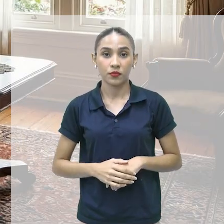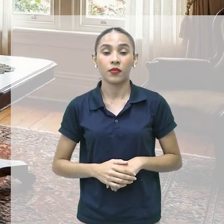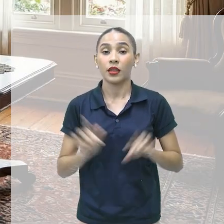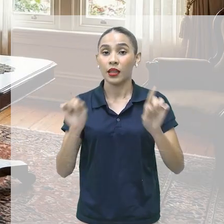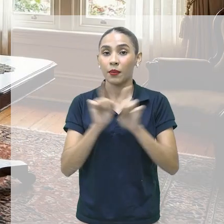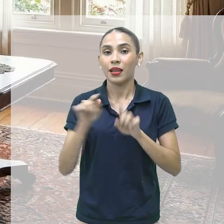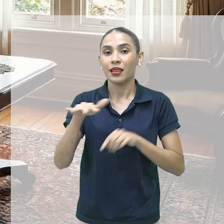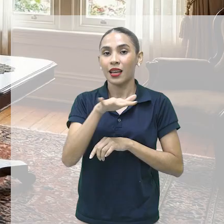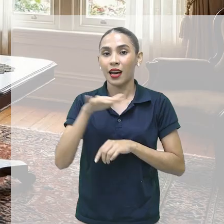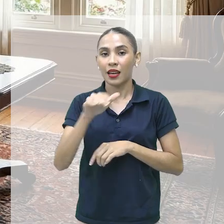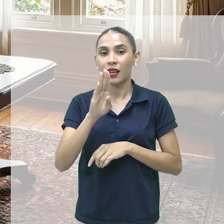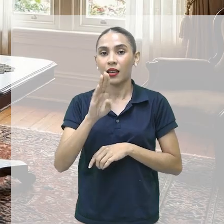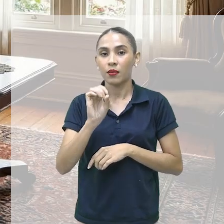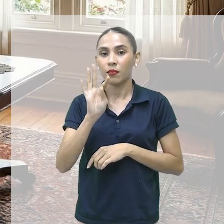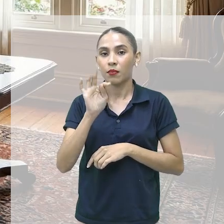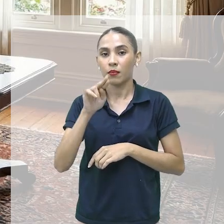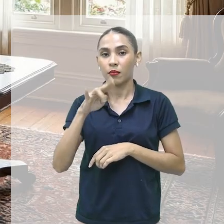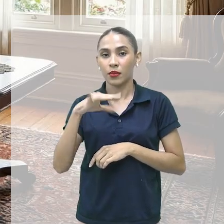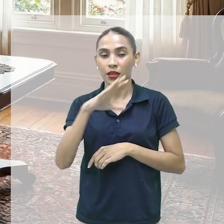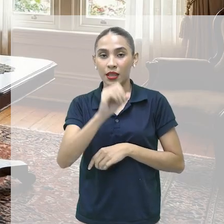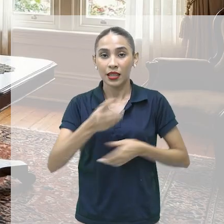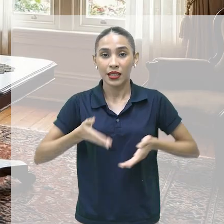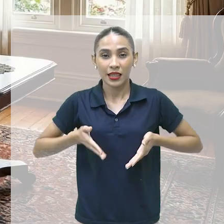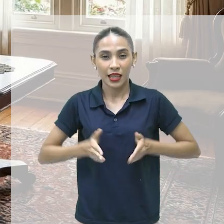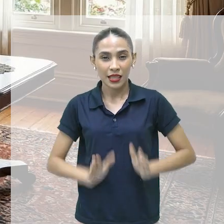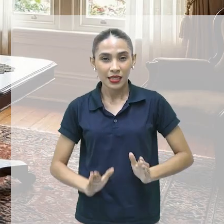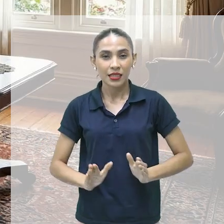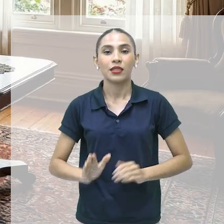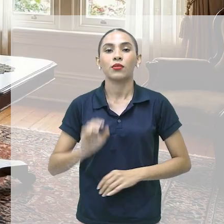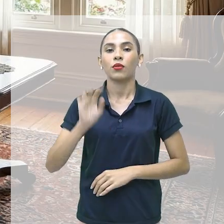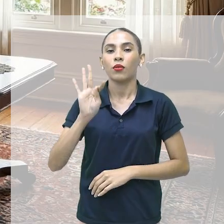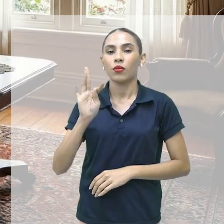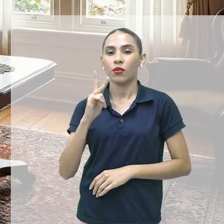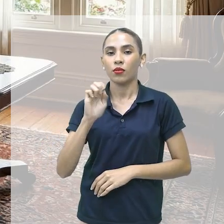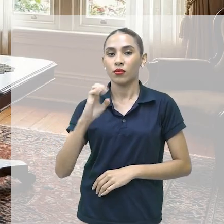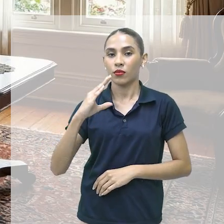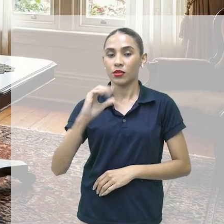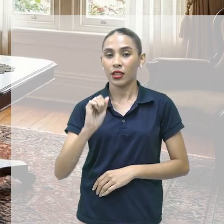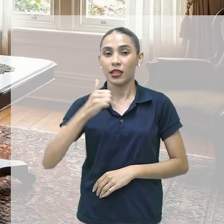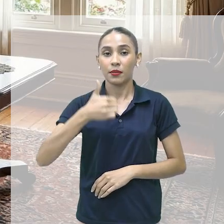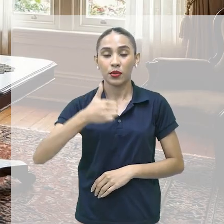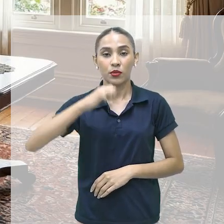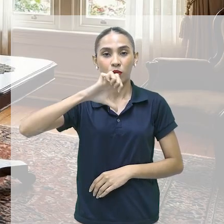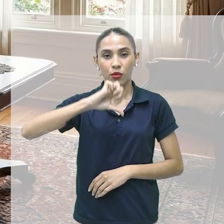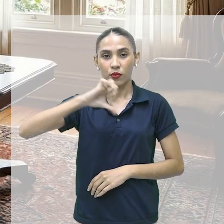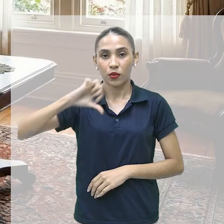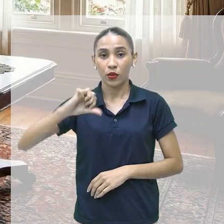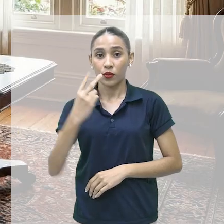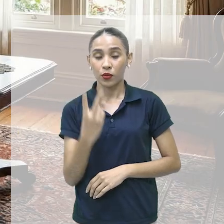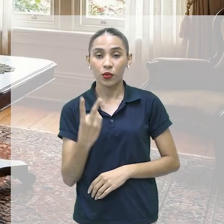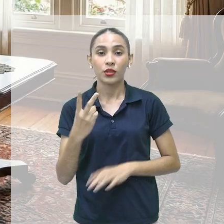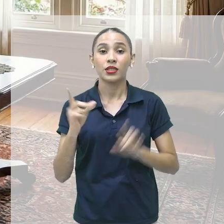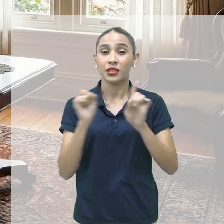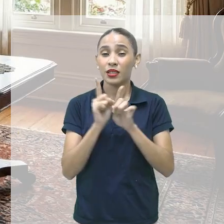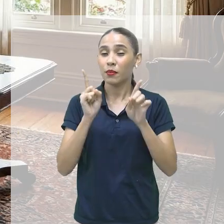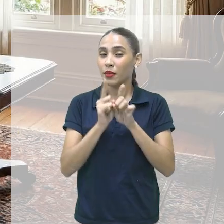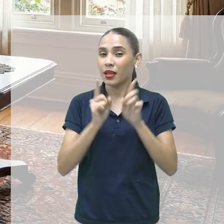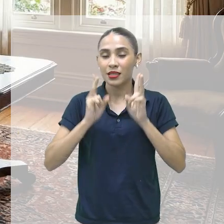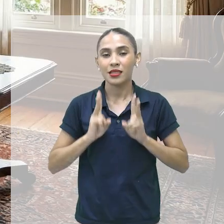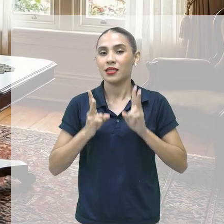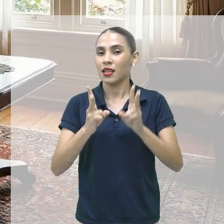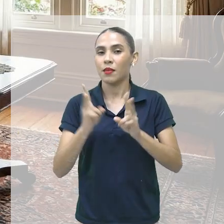augustiniano e botânico, nascido na atual República Tcheca em 1822. Ele